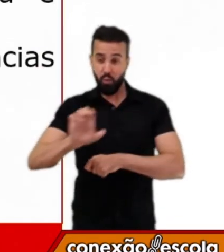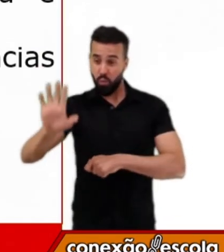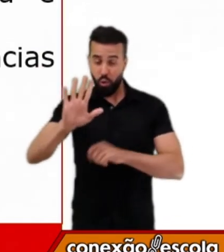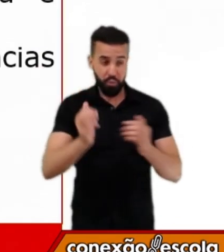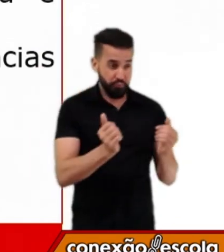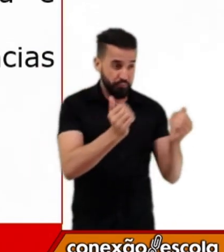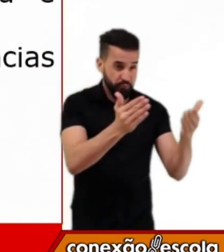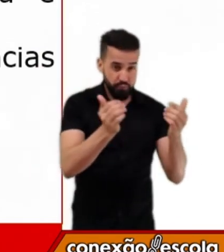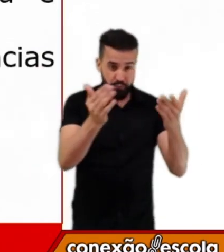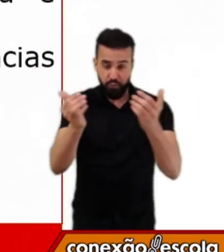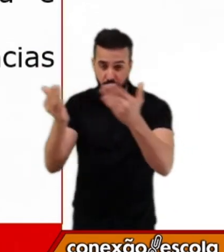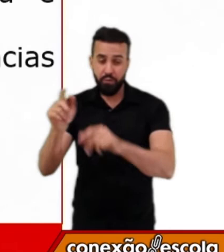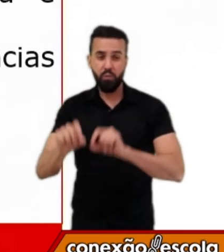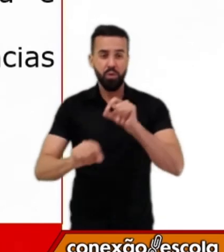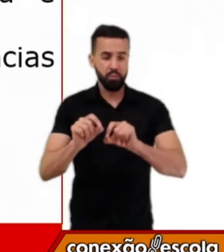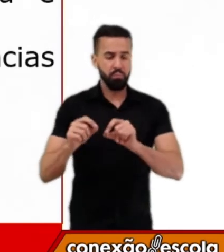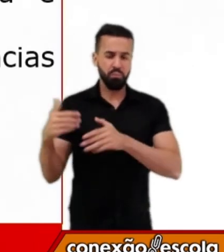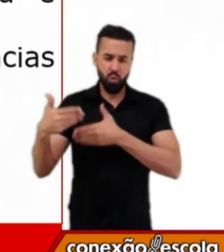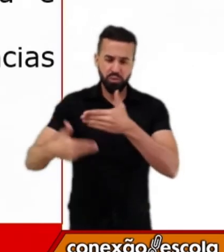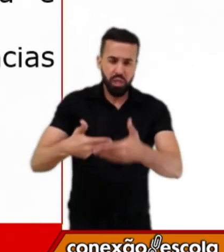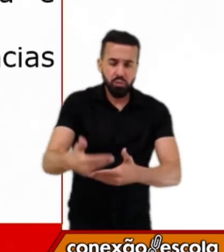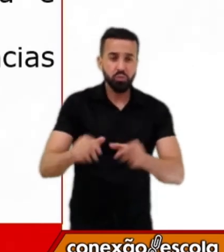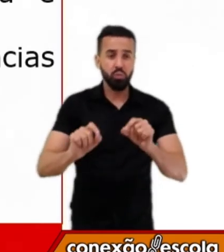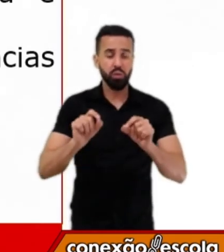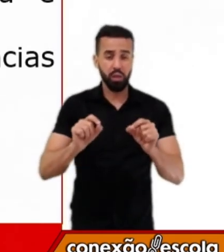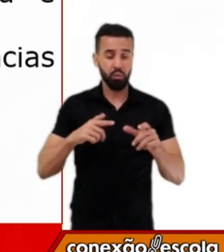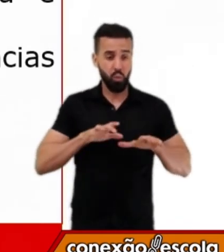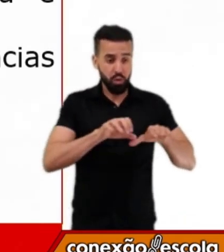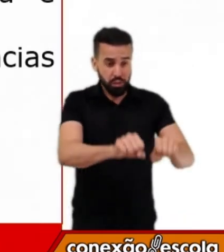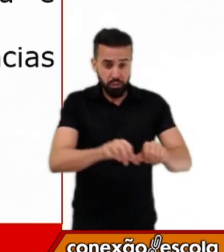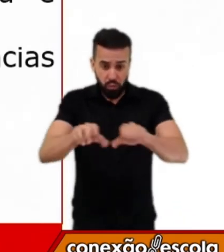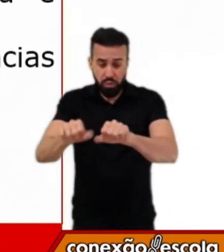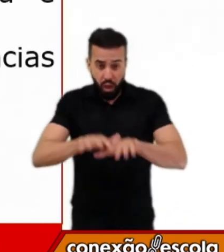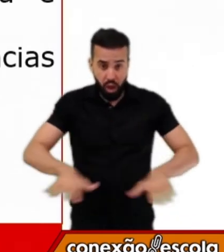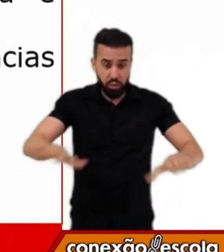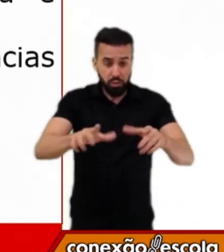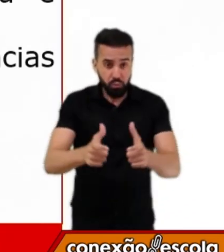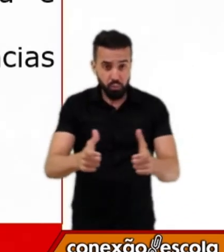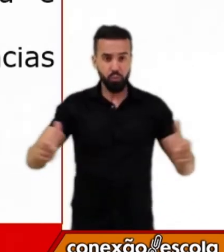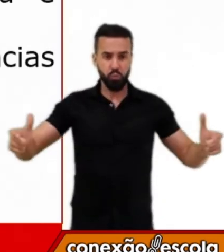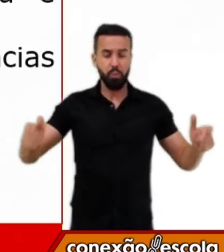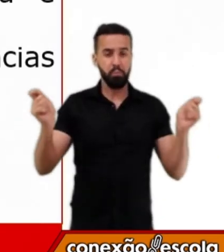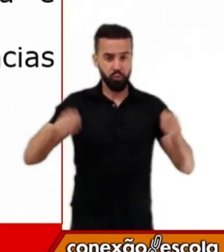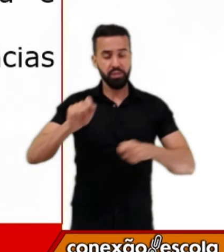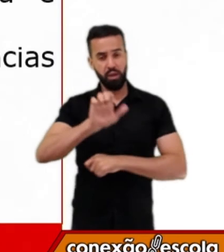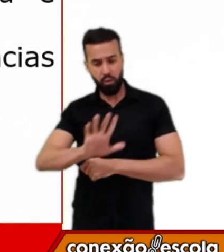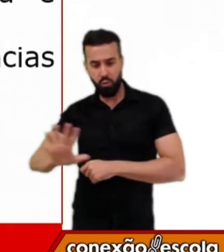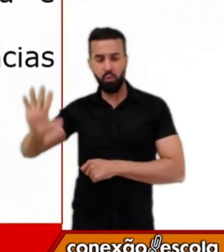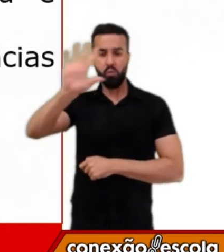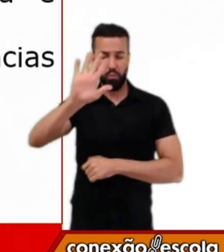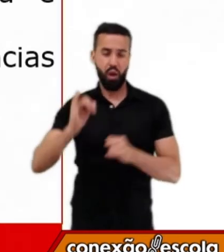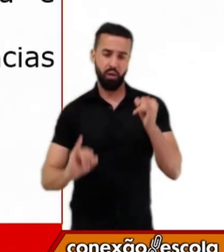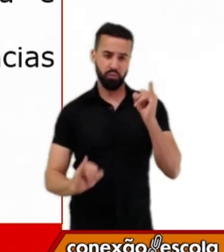vai desencadear um processo de conquista e partilha de vastas áreas territoriais entre as potências europeias